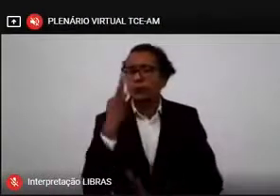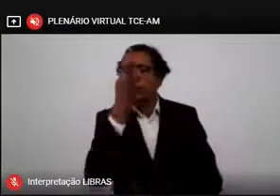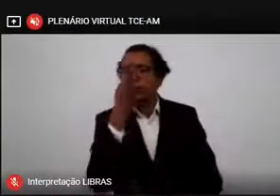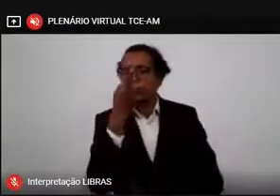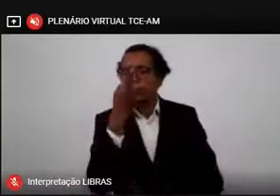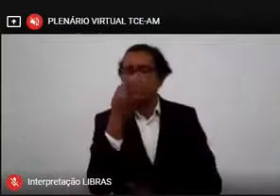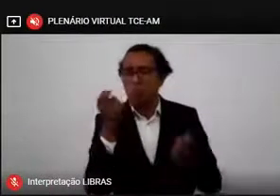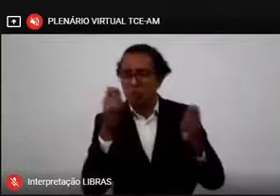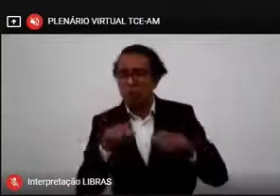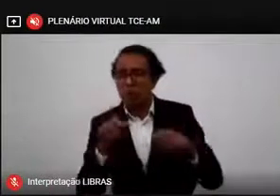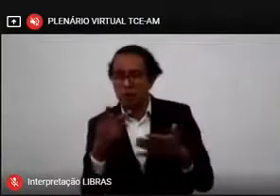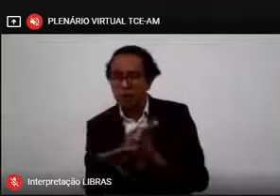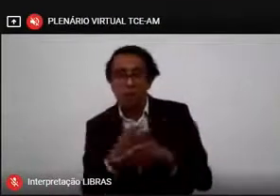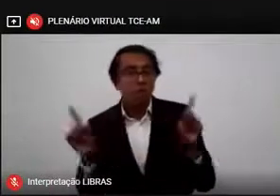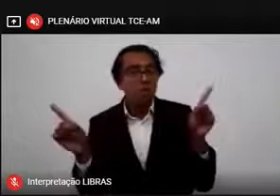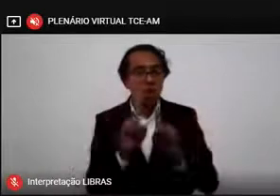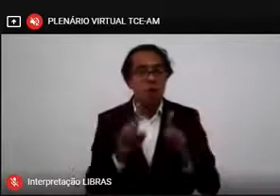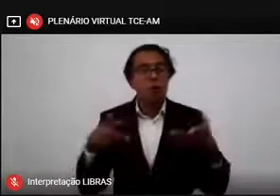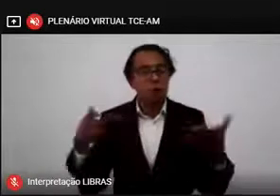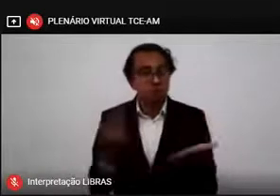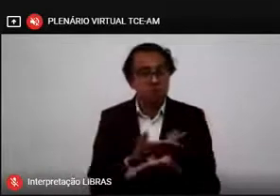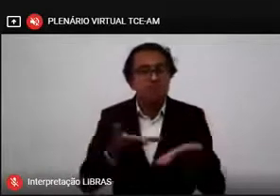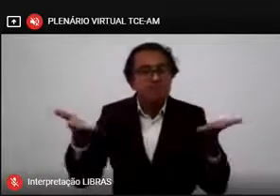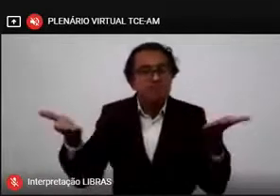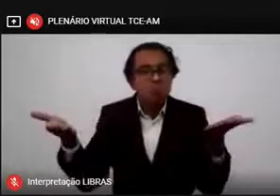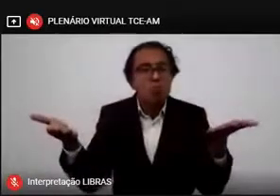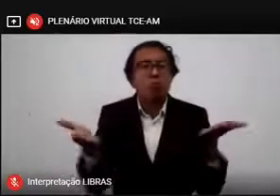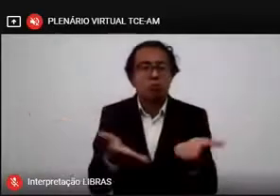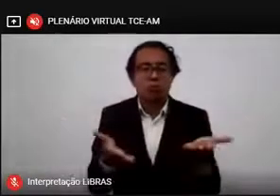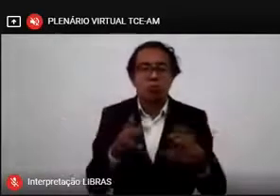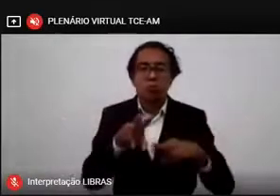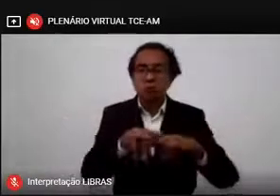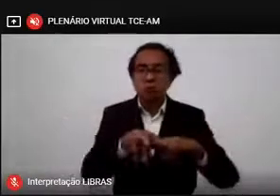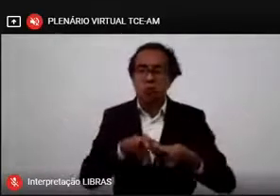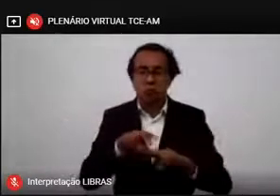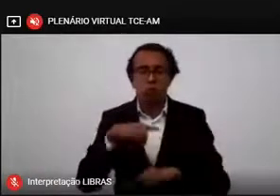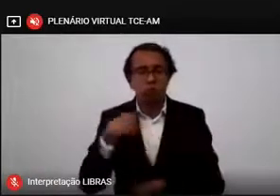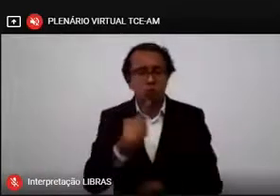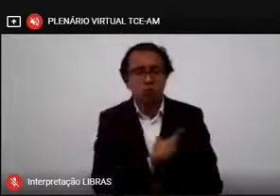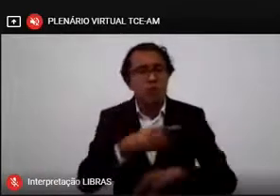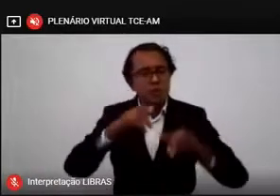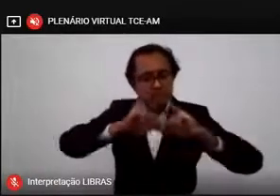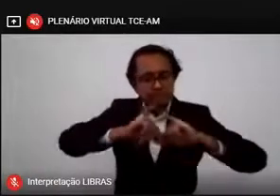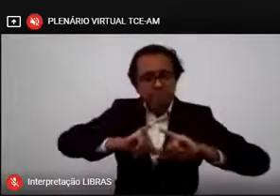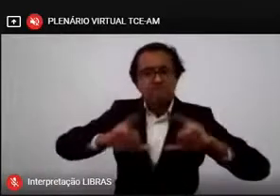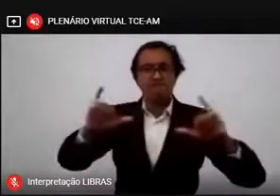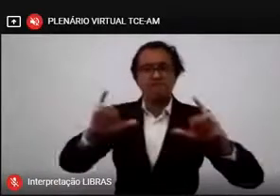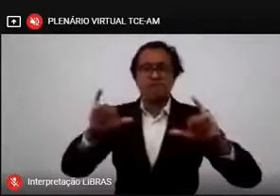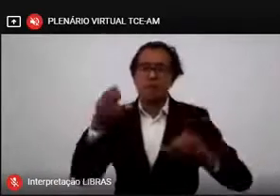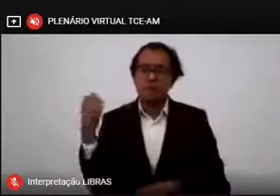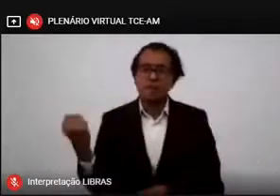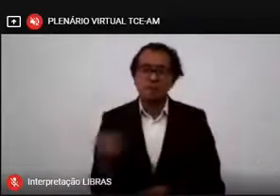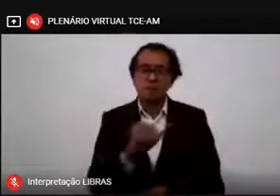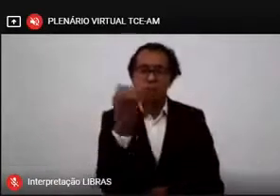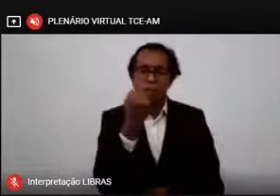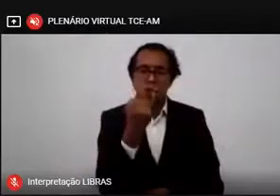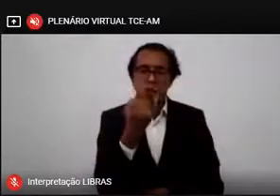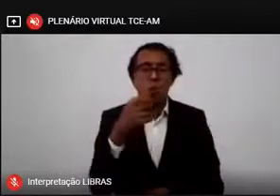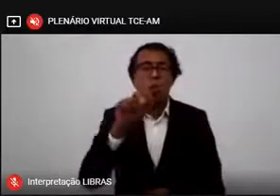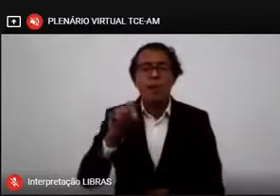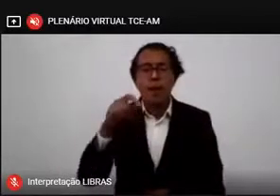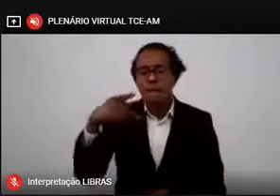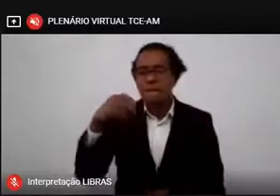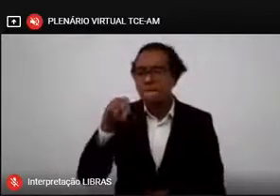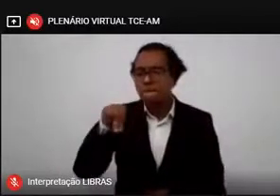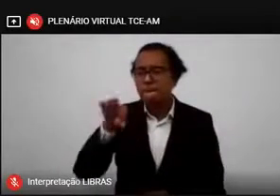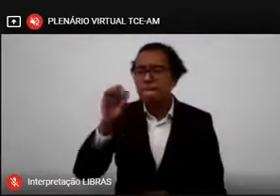acontecendo hoje. É isso que nos leva a fazer o alerta. O ponto de não retorno está muito próximo.